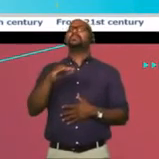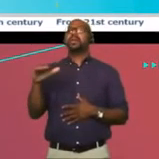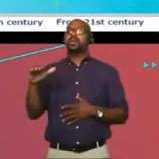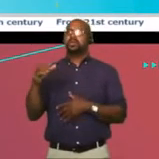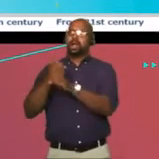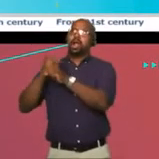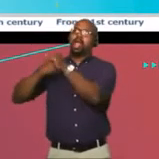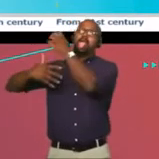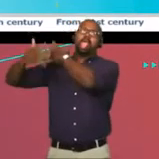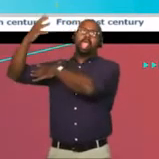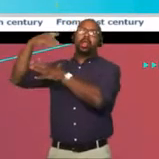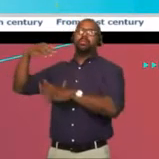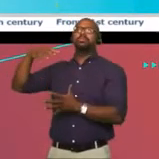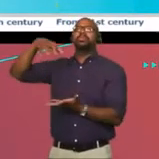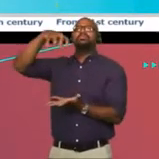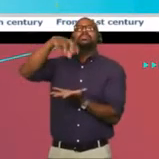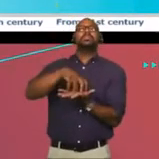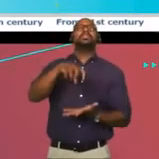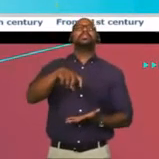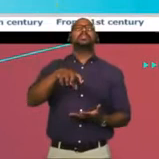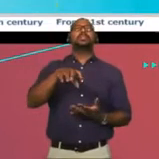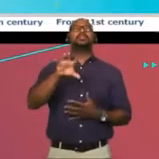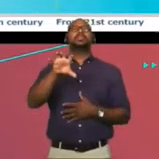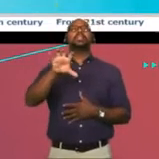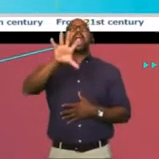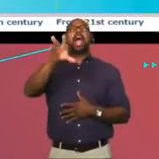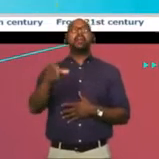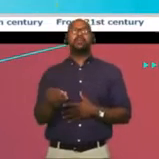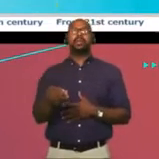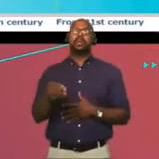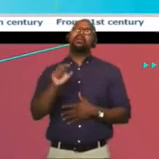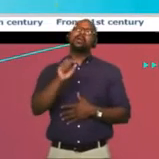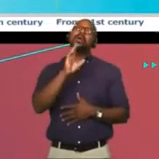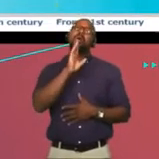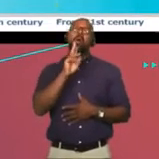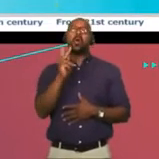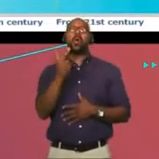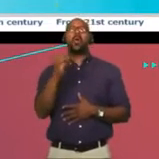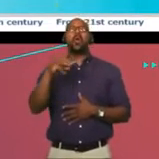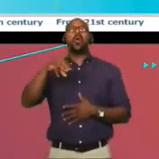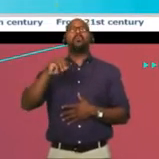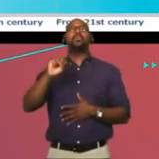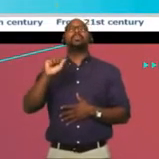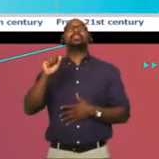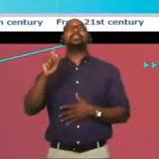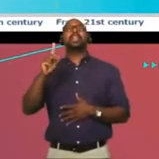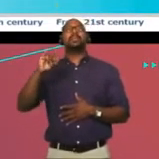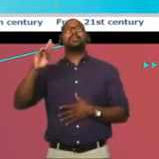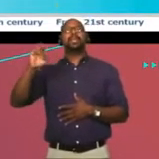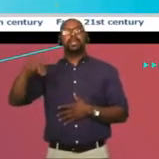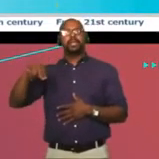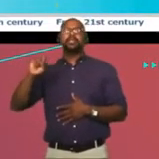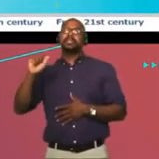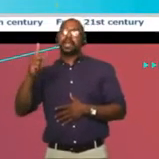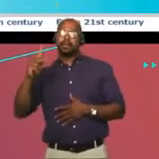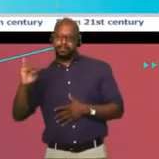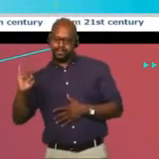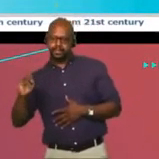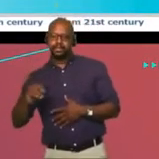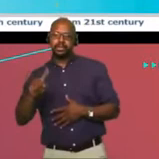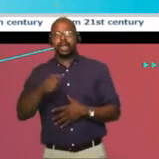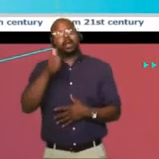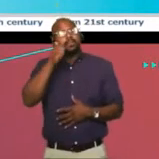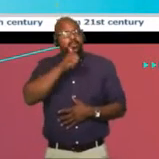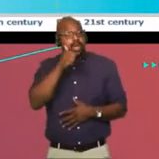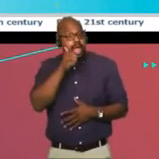suas de novo centro da África né o primeiro homosapienssapiens a gente já sabe que era uma mulher que nasceu na África central e